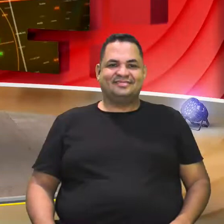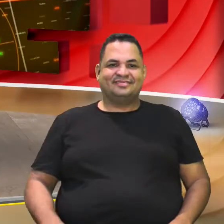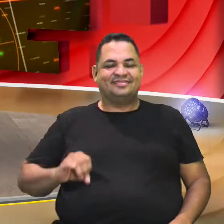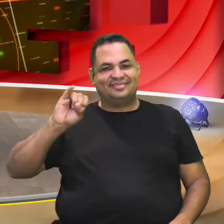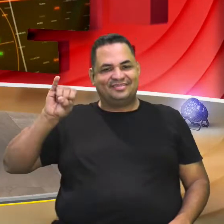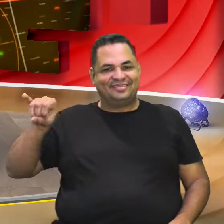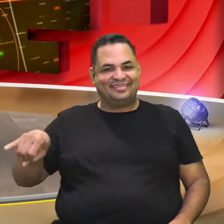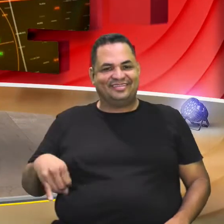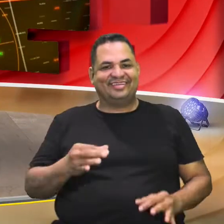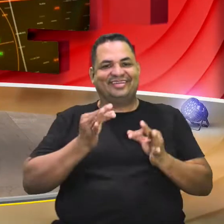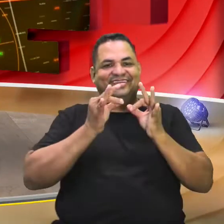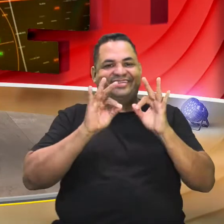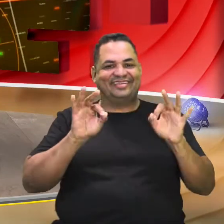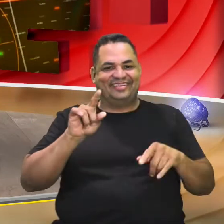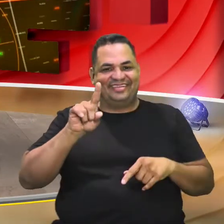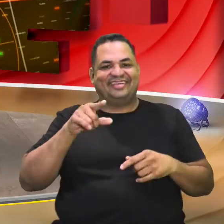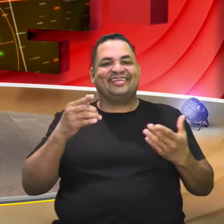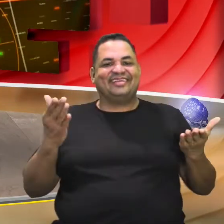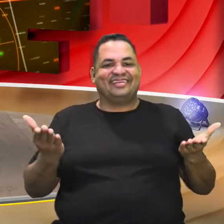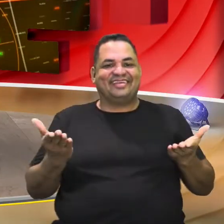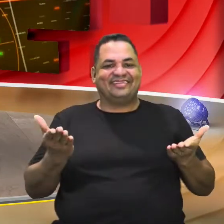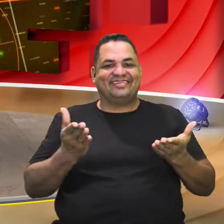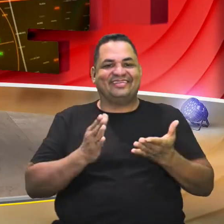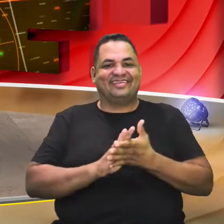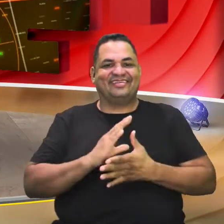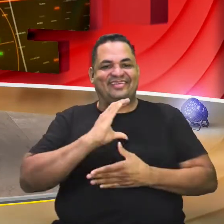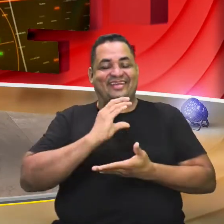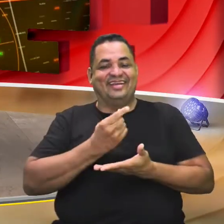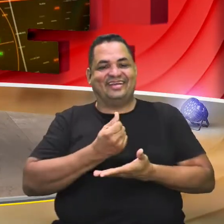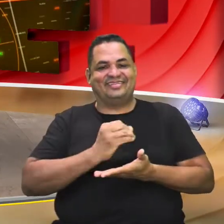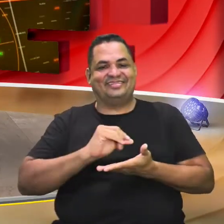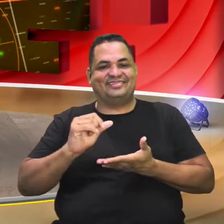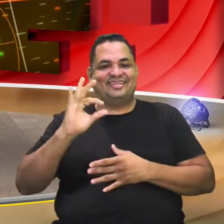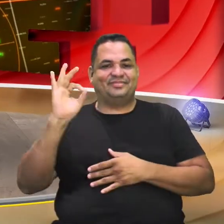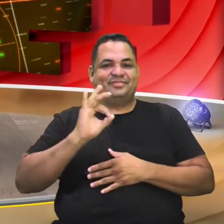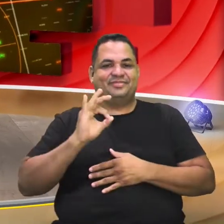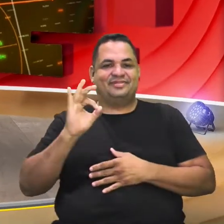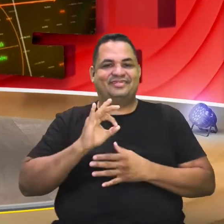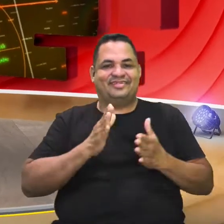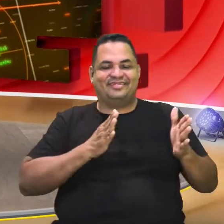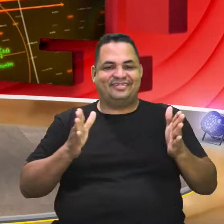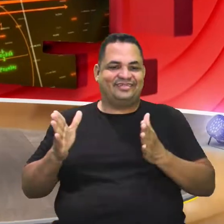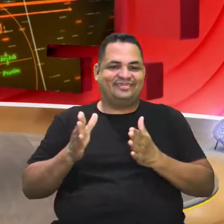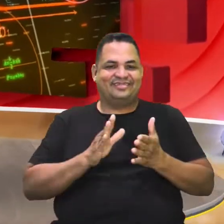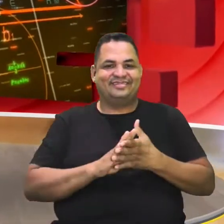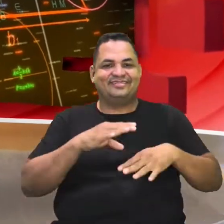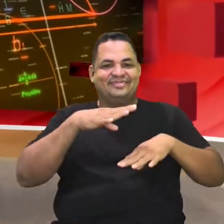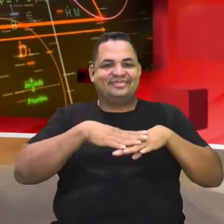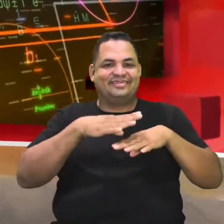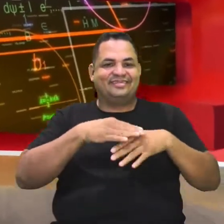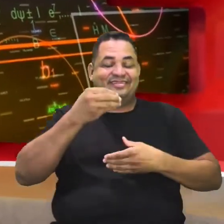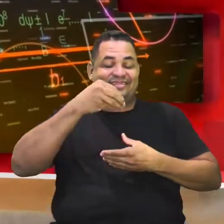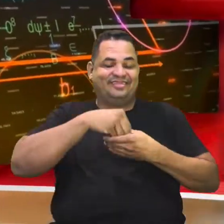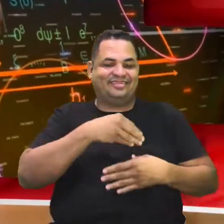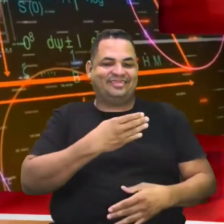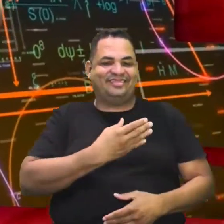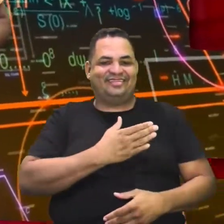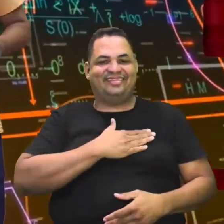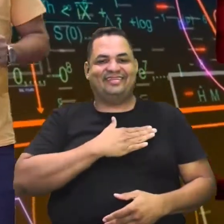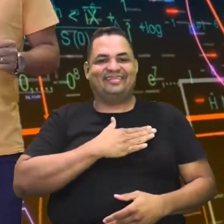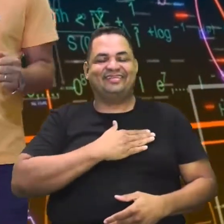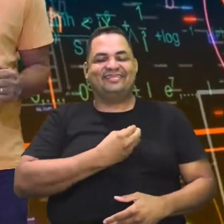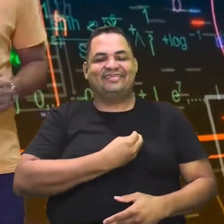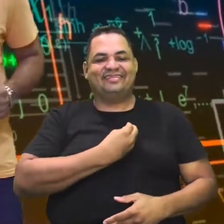E o juro simples é assim, capital, taxa e tempo. A matemática faz parte da minha vida,